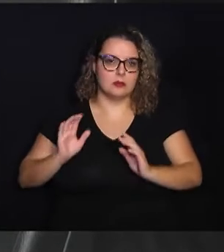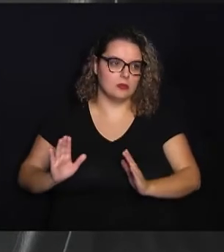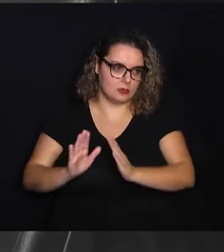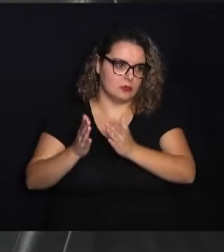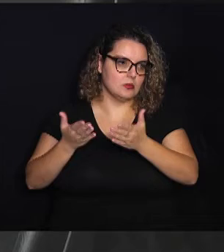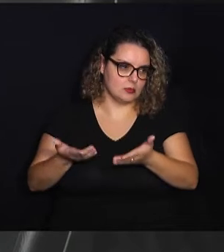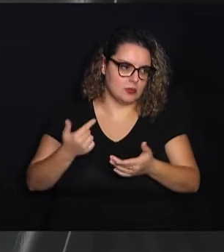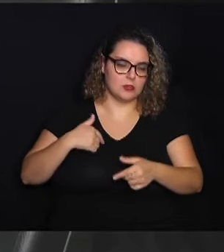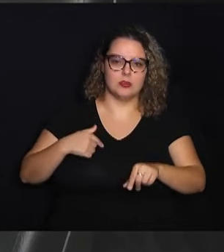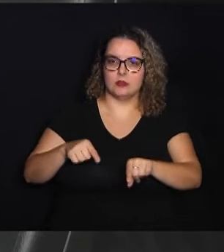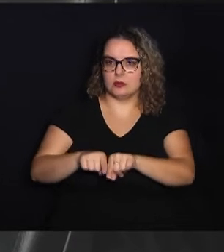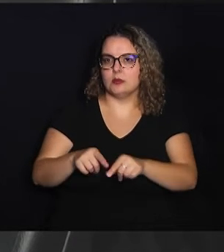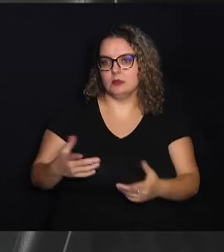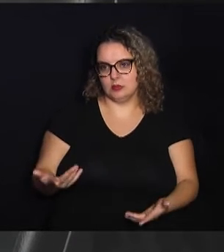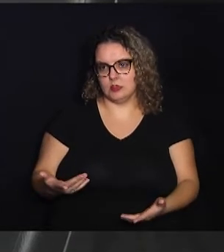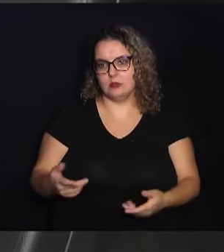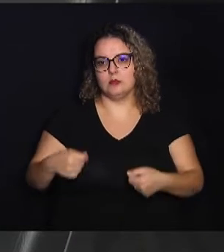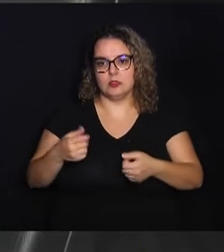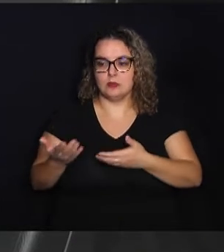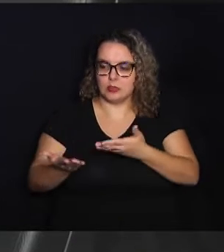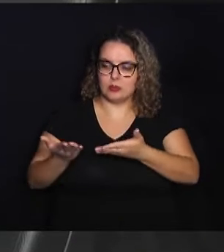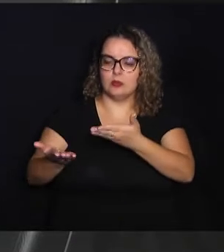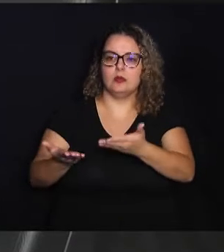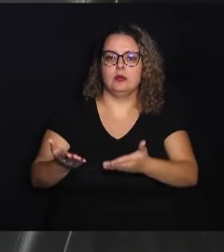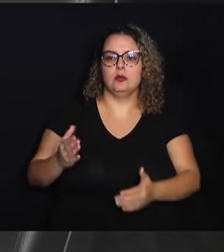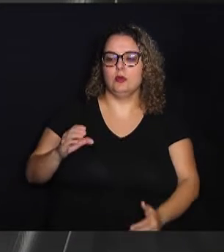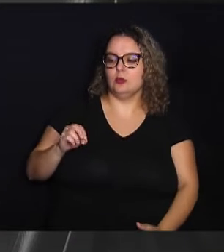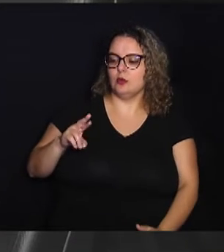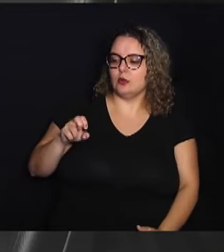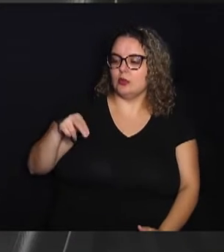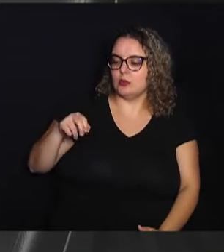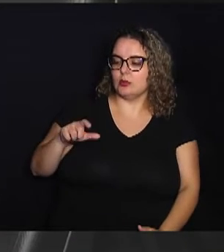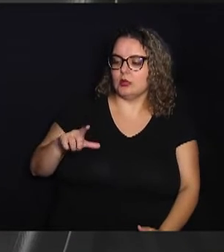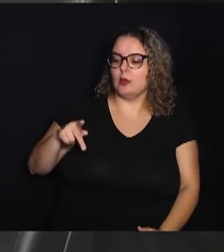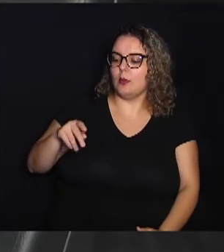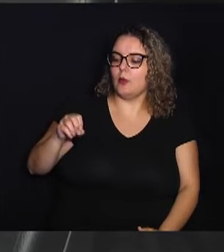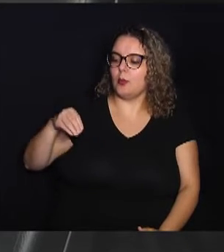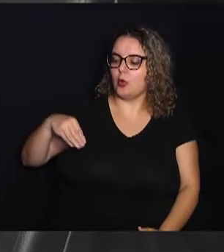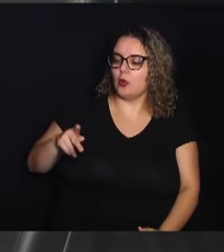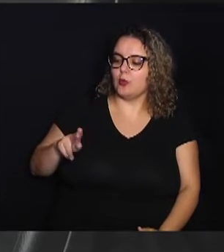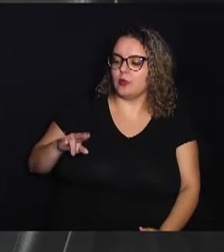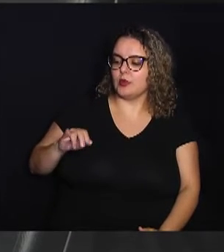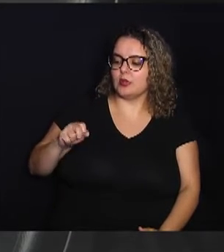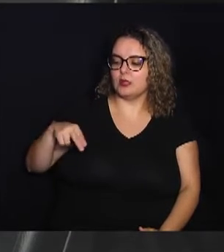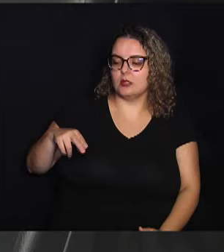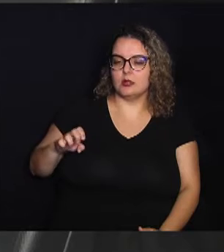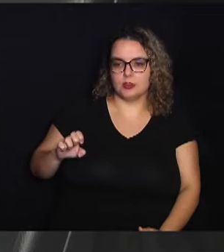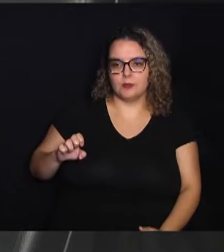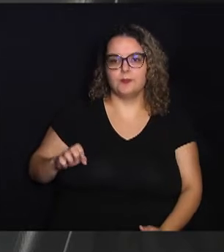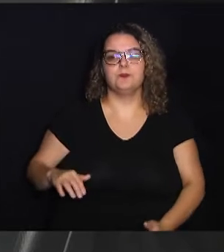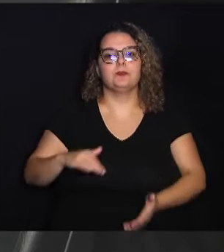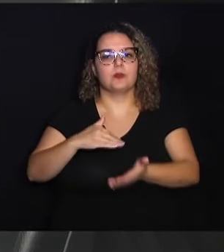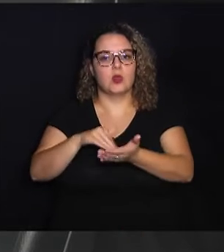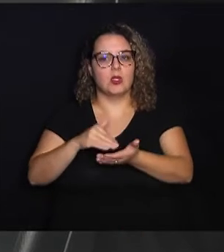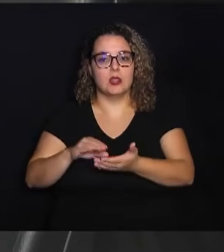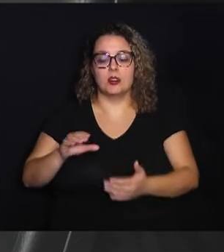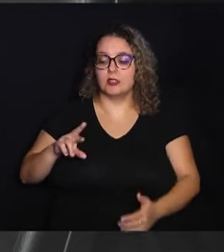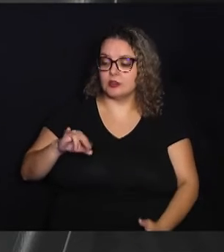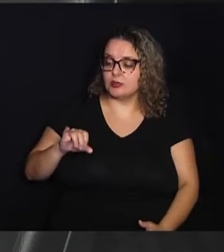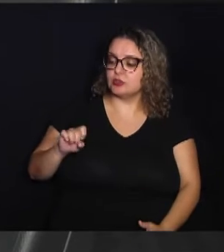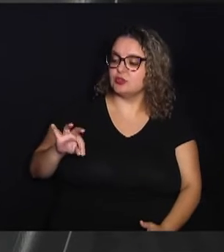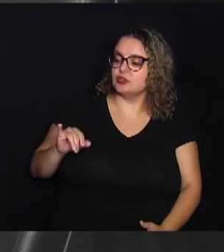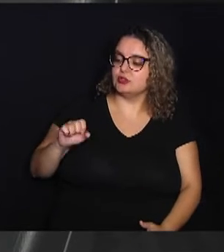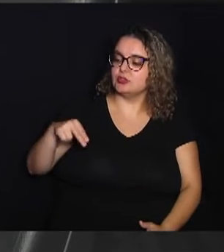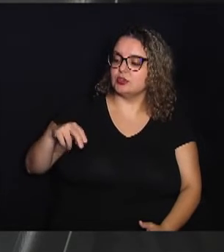eu também aqui eu tenho que elogiar, o Coronel Pompiani, o secretário Cristiano Bige, também